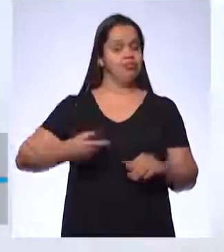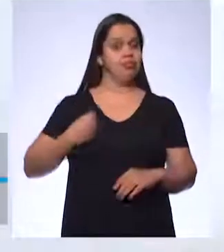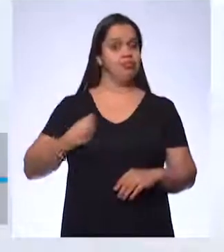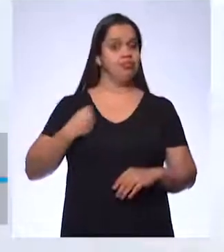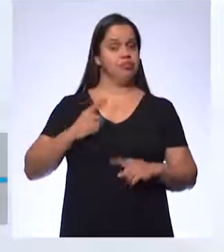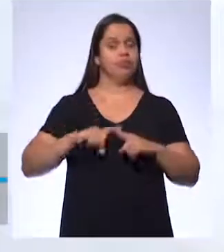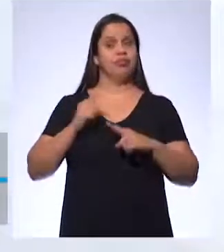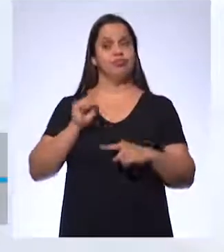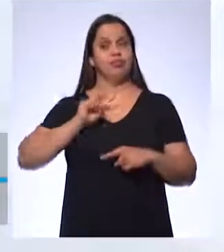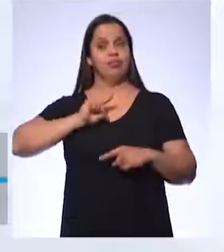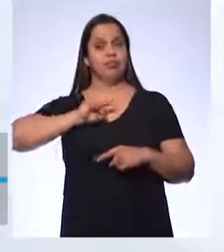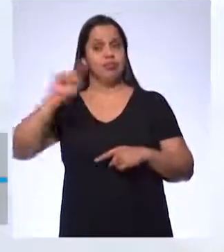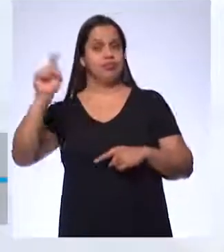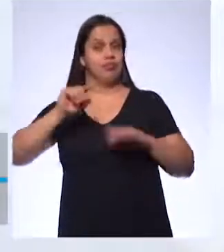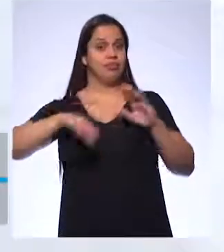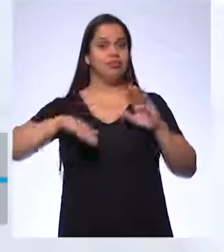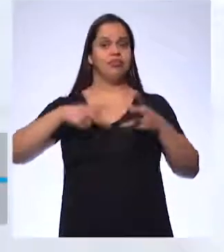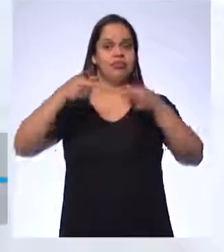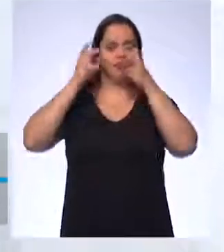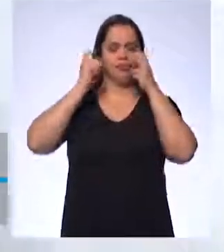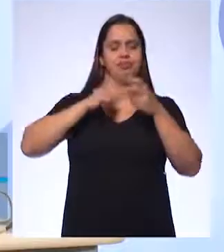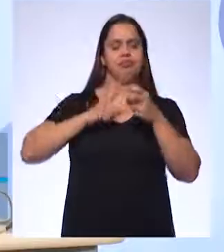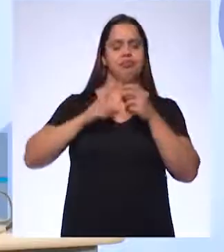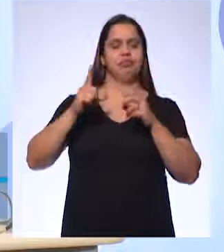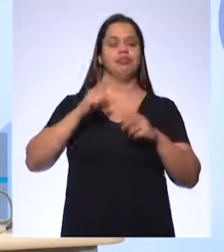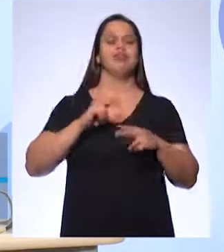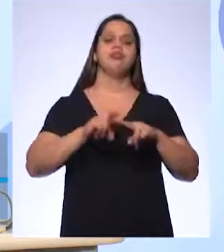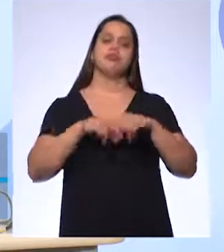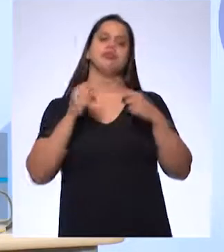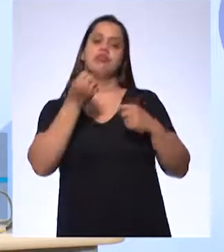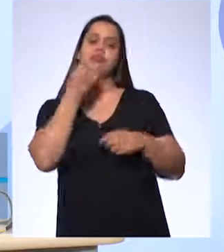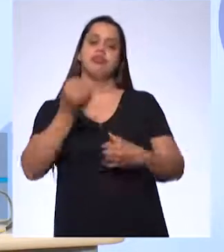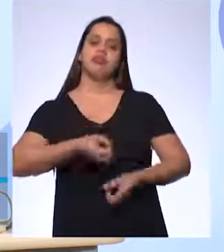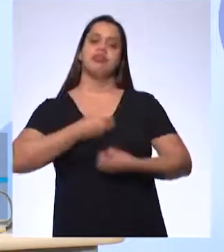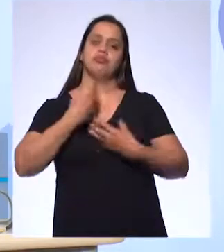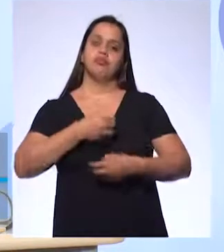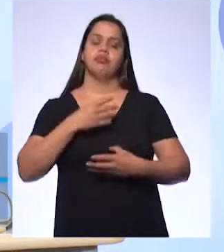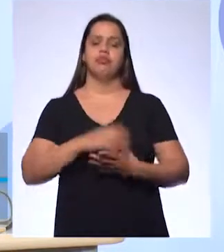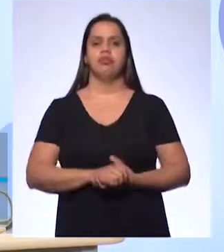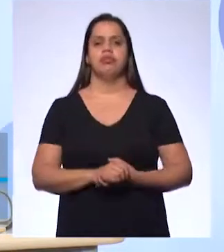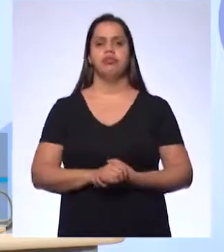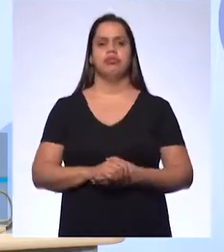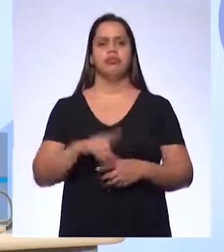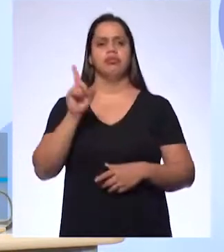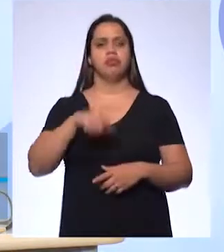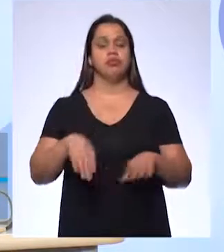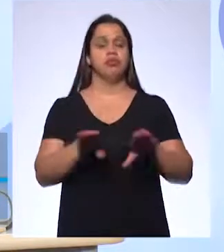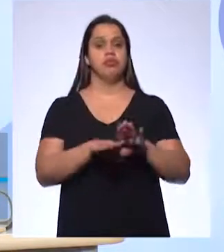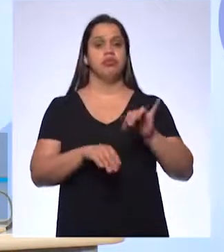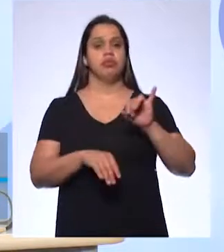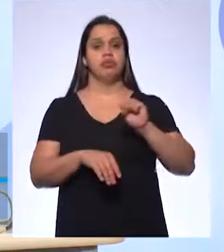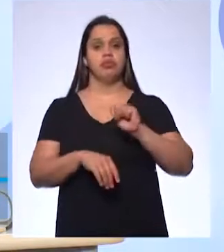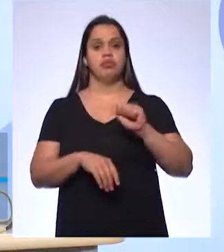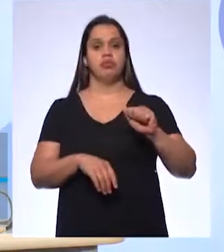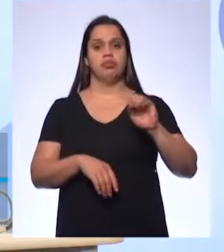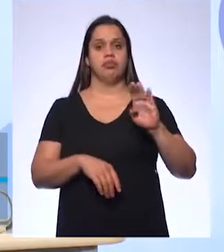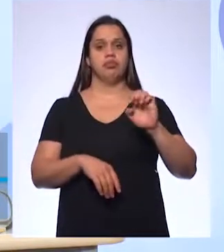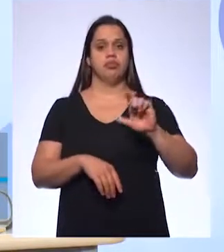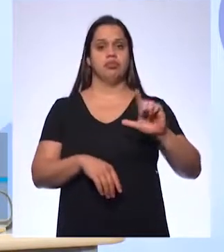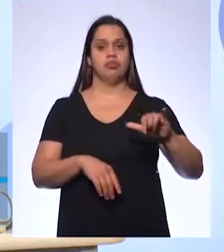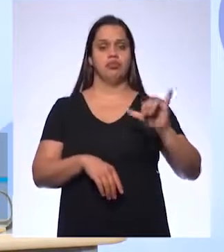só na praia que ela vai perceber que está com esse fungo. Por isso que é boa a informação, né, professor? Ó, Isabelle escreveu candidíase aqui, professor. Sim,